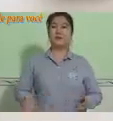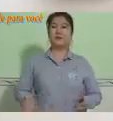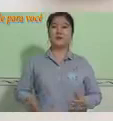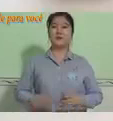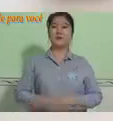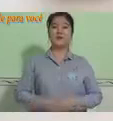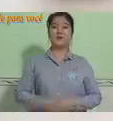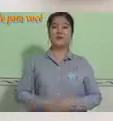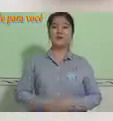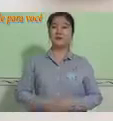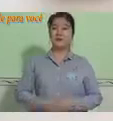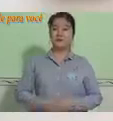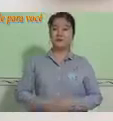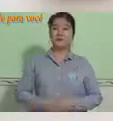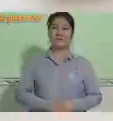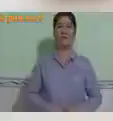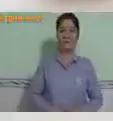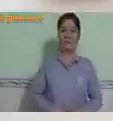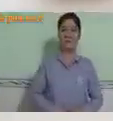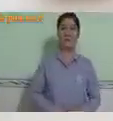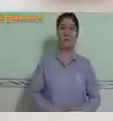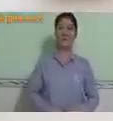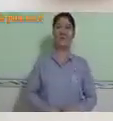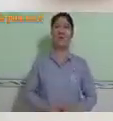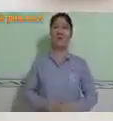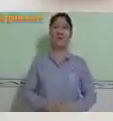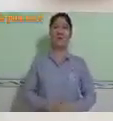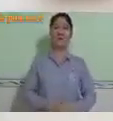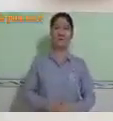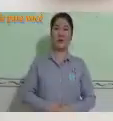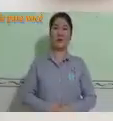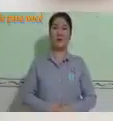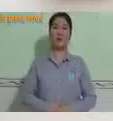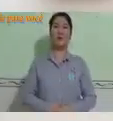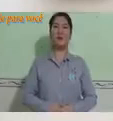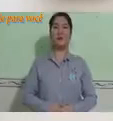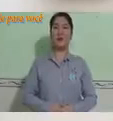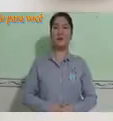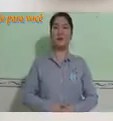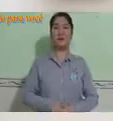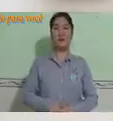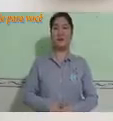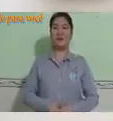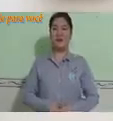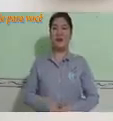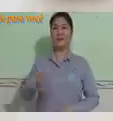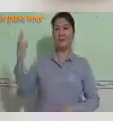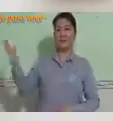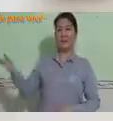somatização, fobia social, ponto e vírgula, câncer, ponto e vírgula, XPOSIC, cedilha, ativo, acento